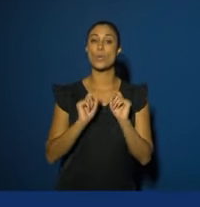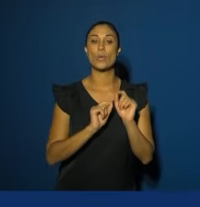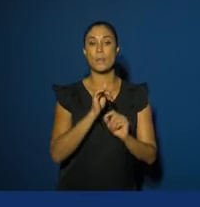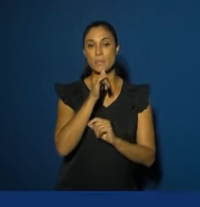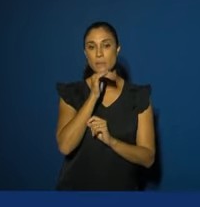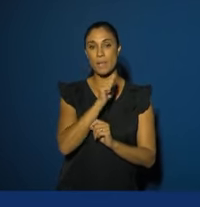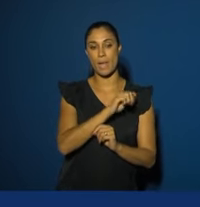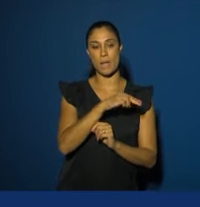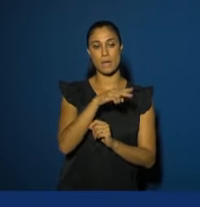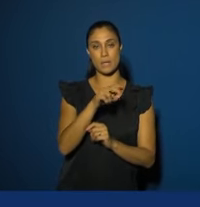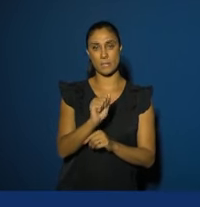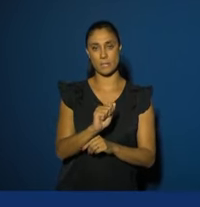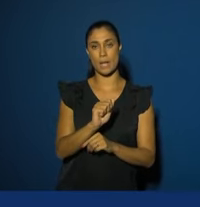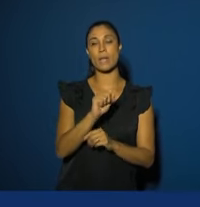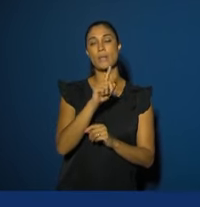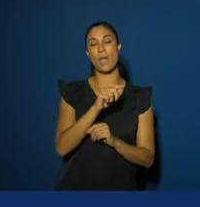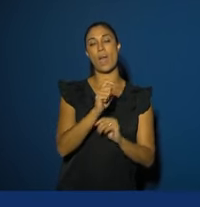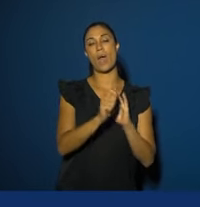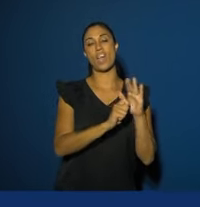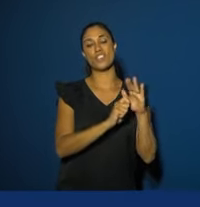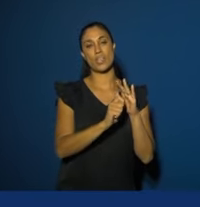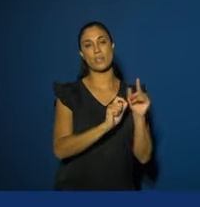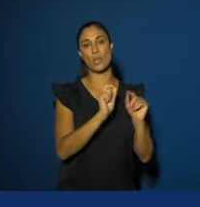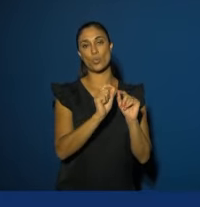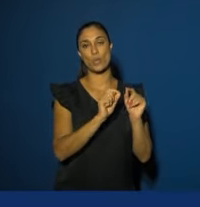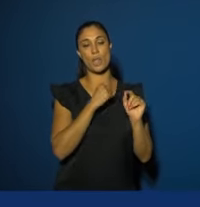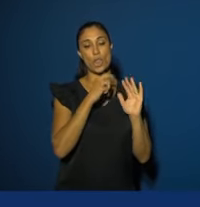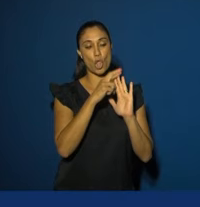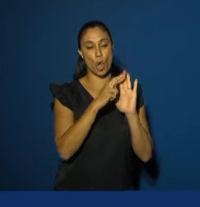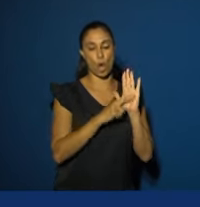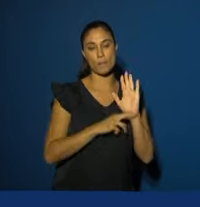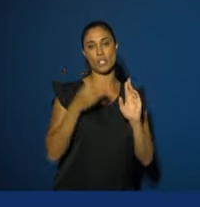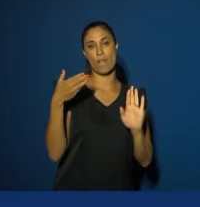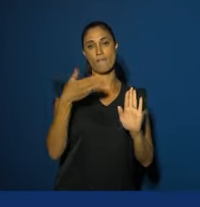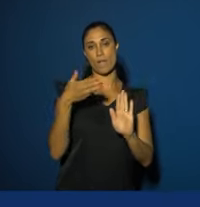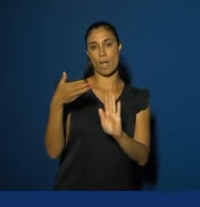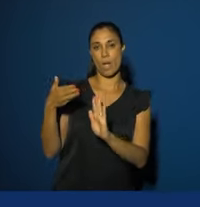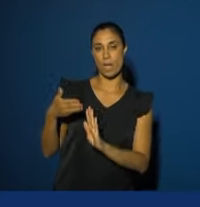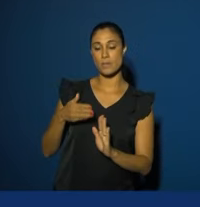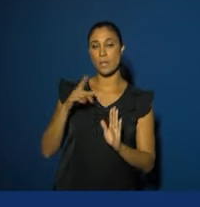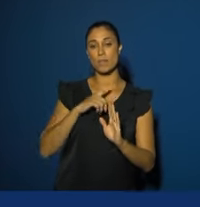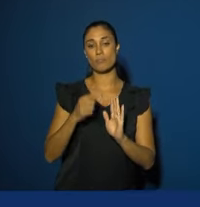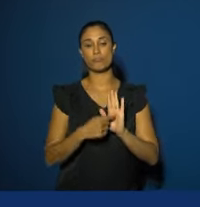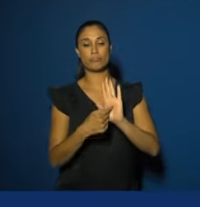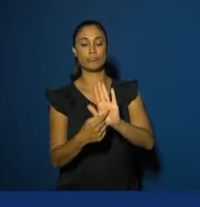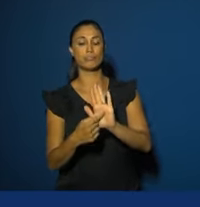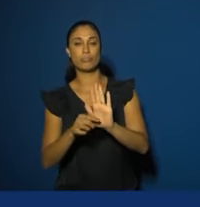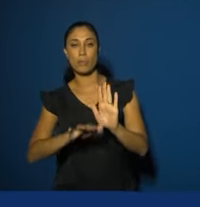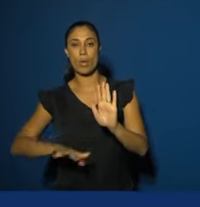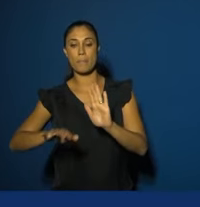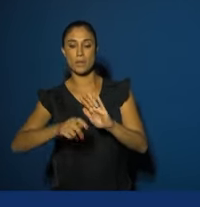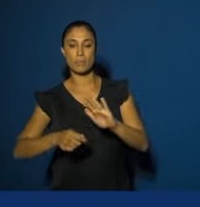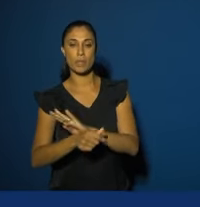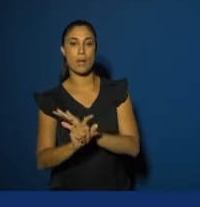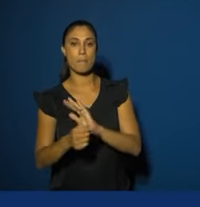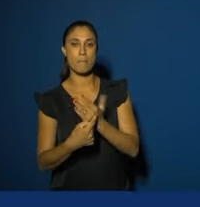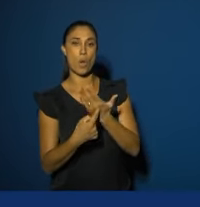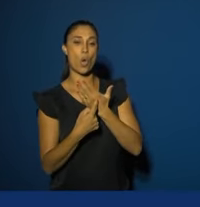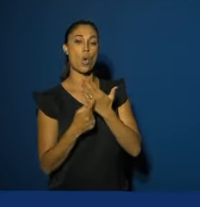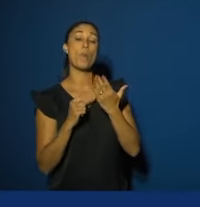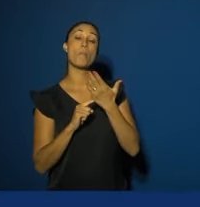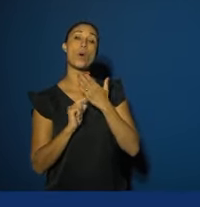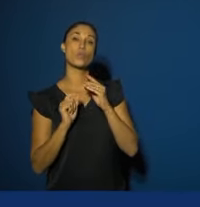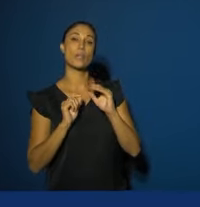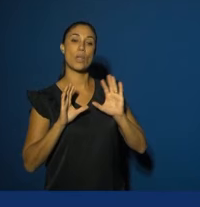Ana né então a agência aí é é responsável por trazer normas de referência que traz pra gente num ambiente de investimento um pouco do conforto de ter um